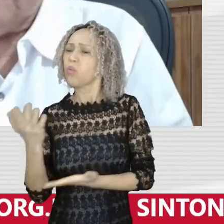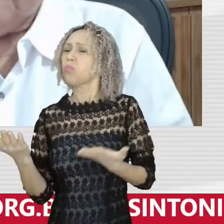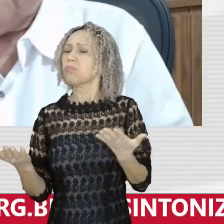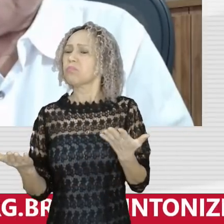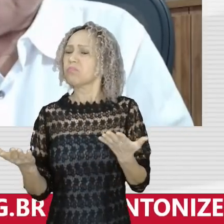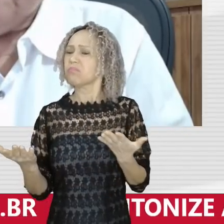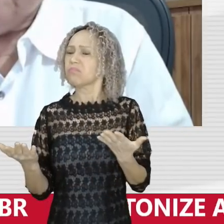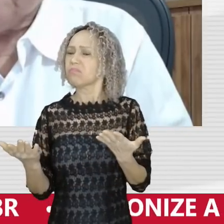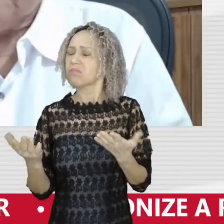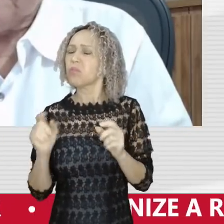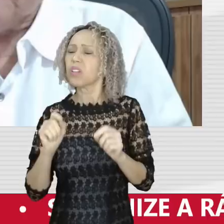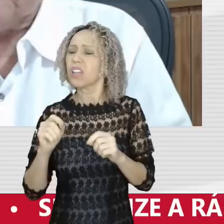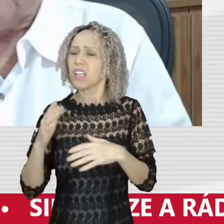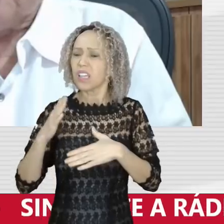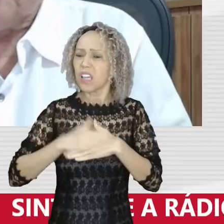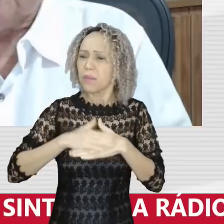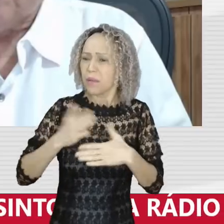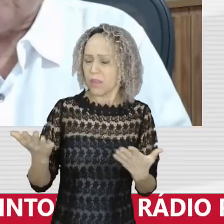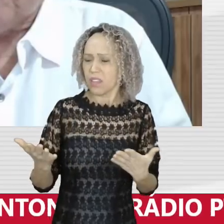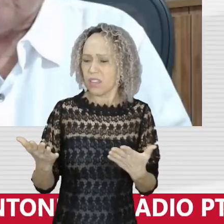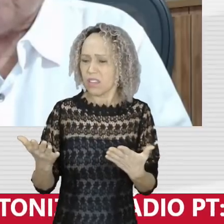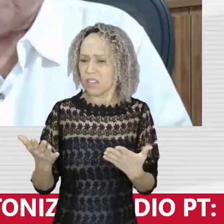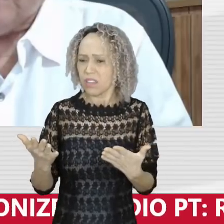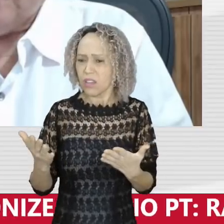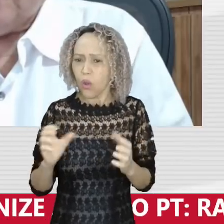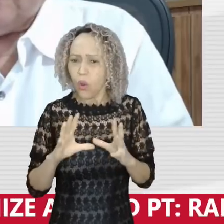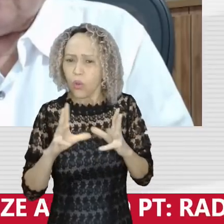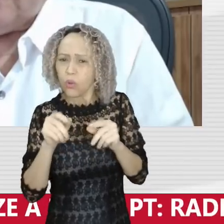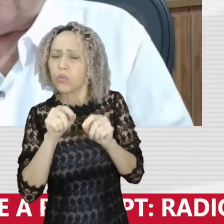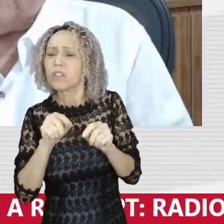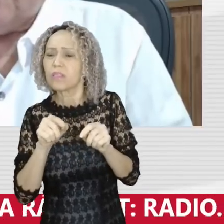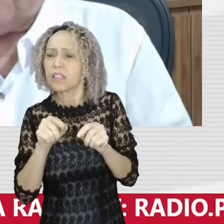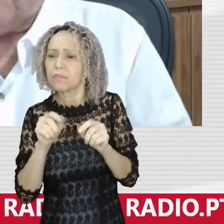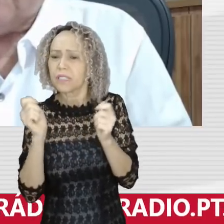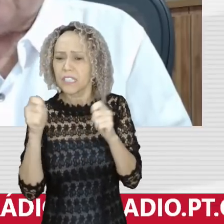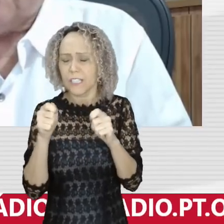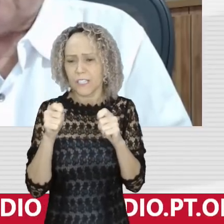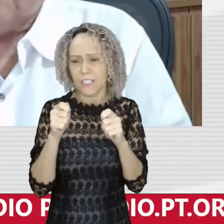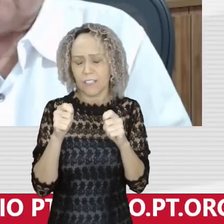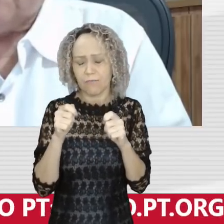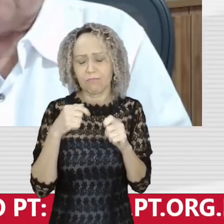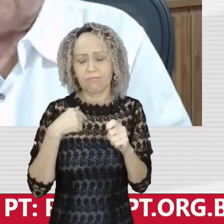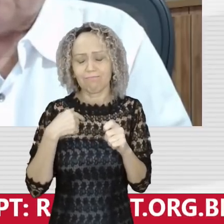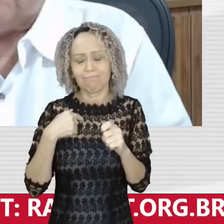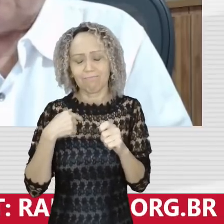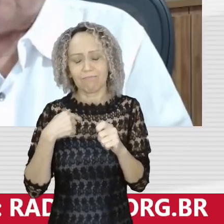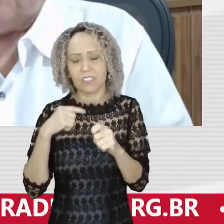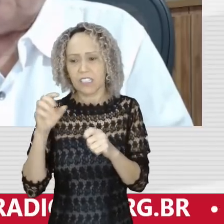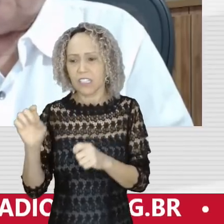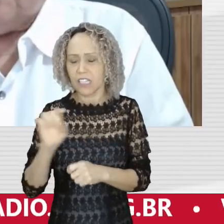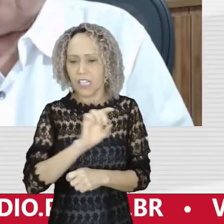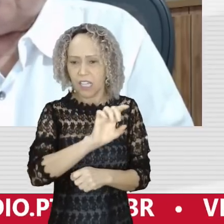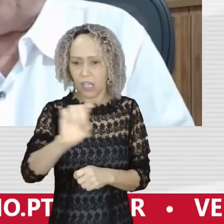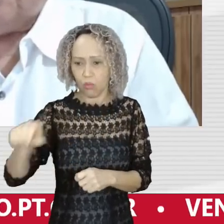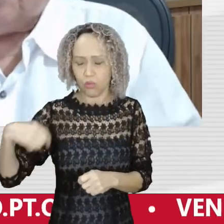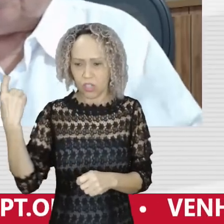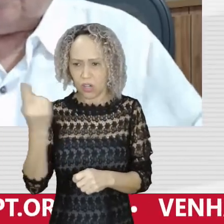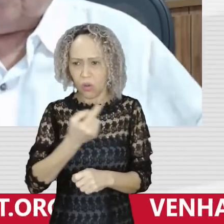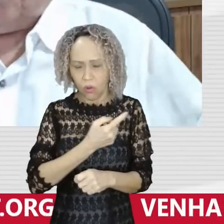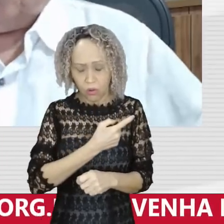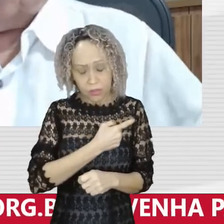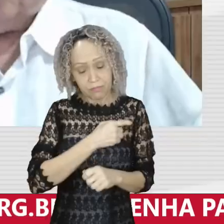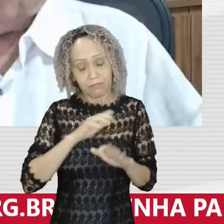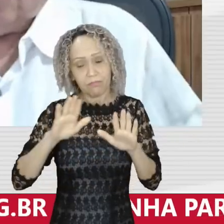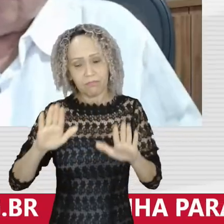Então, tudo isso vai depender muito de cada um de nós também. É claro que quando a gente tem toda uma esperança em